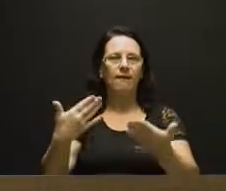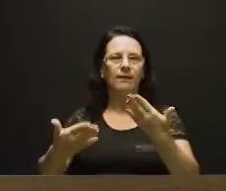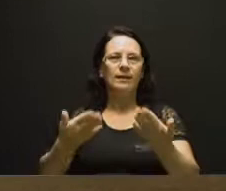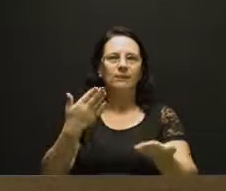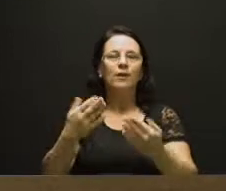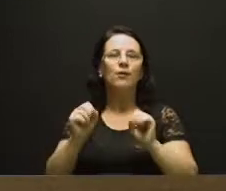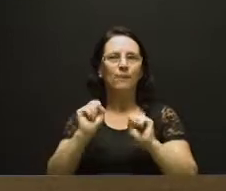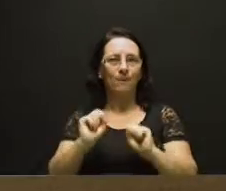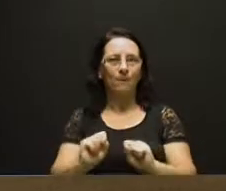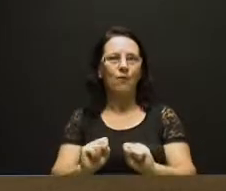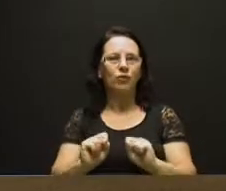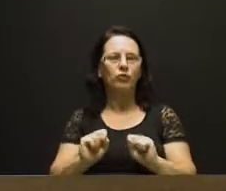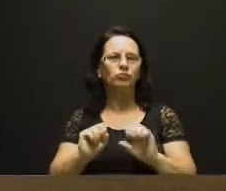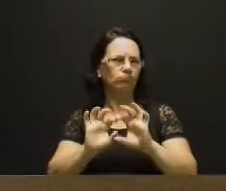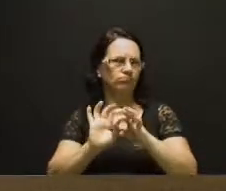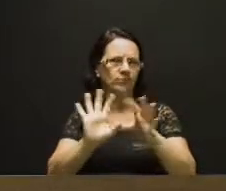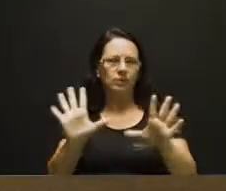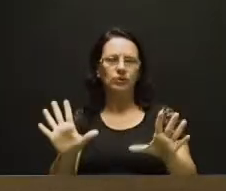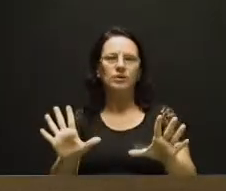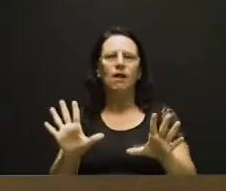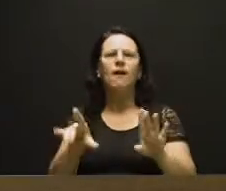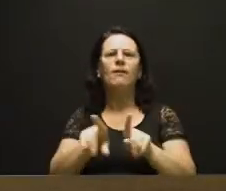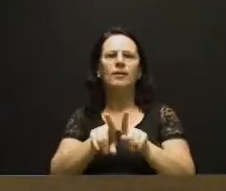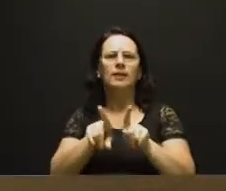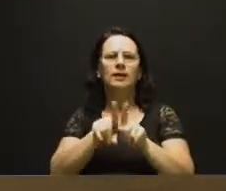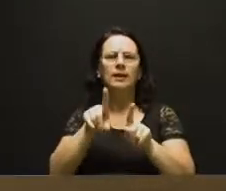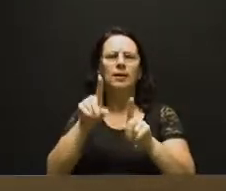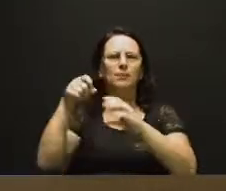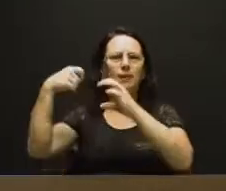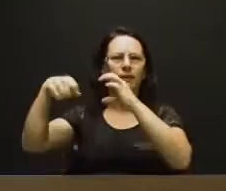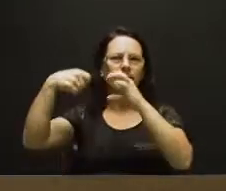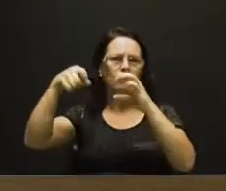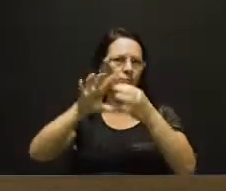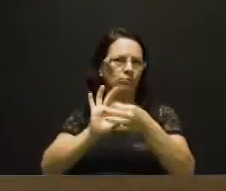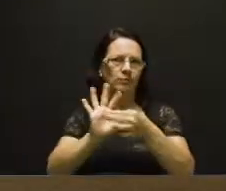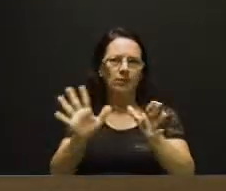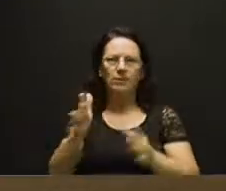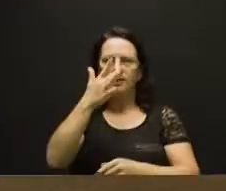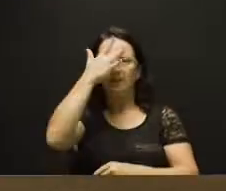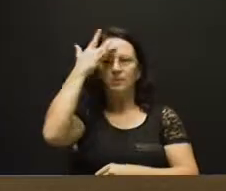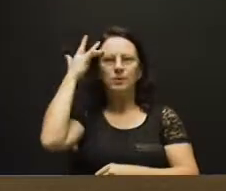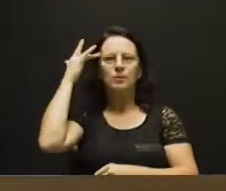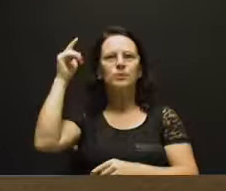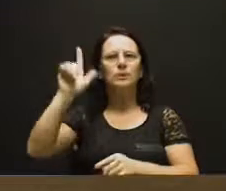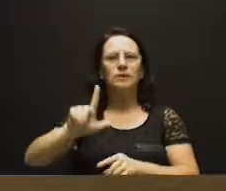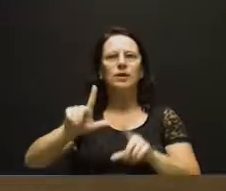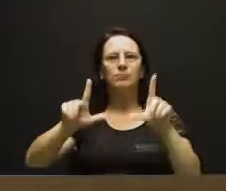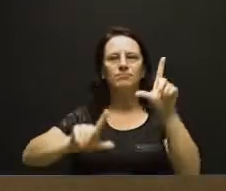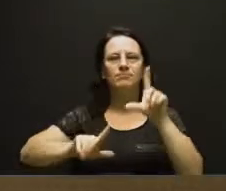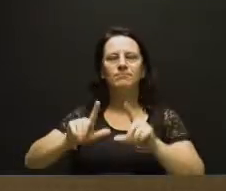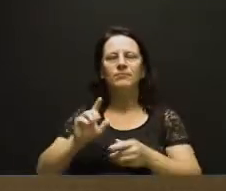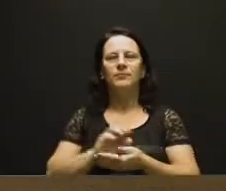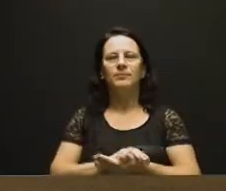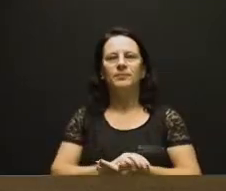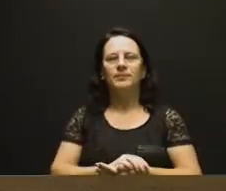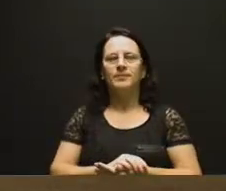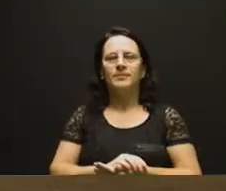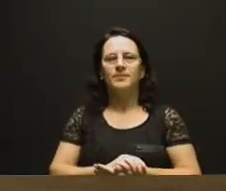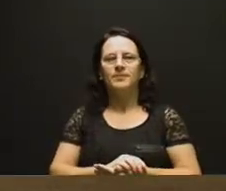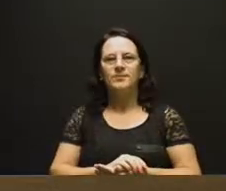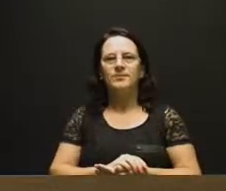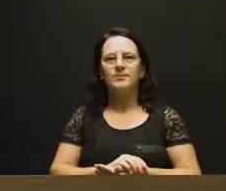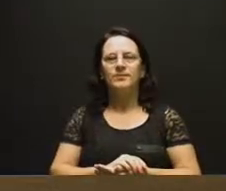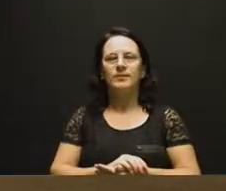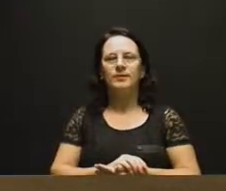disso eu posso deixar esse material disponível aqui pra câmara e em